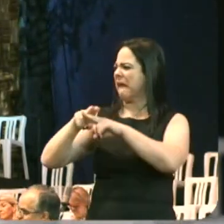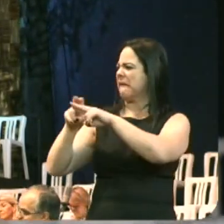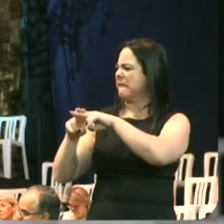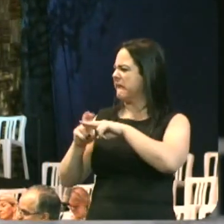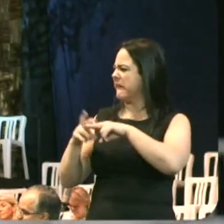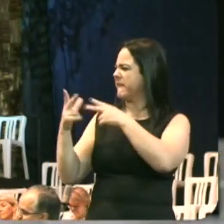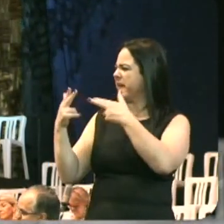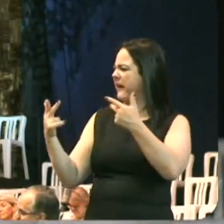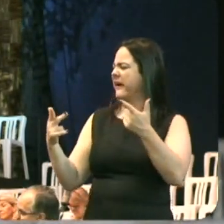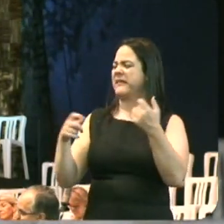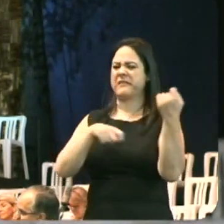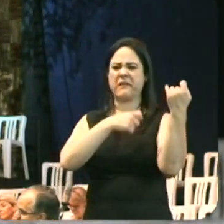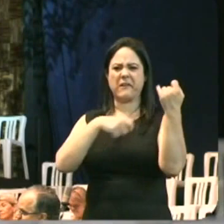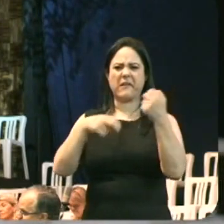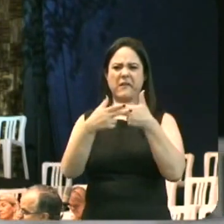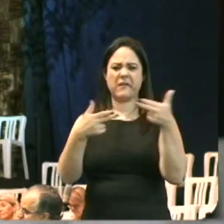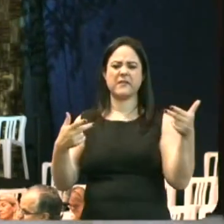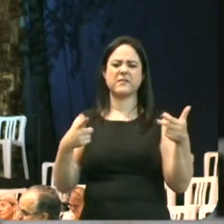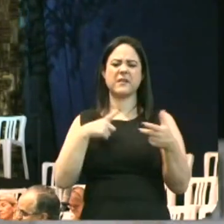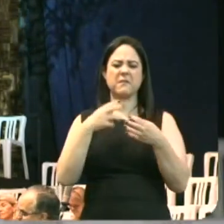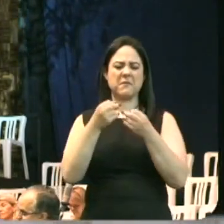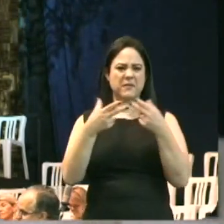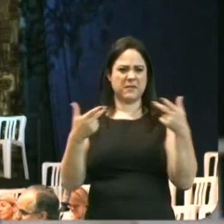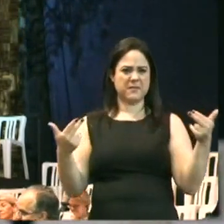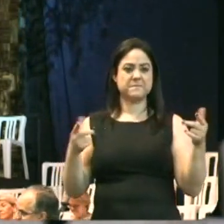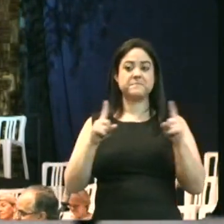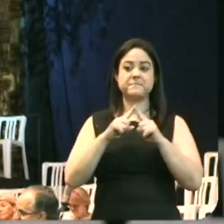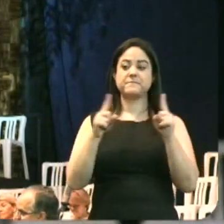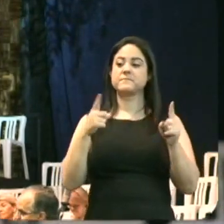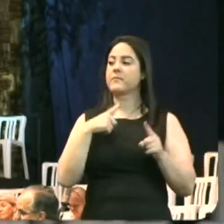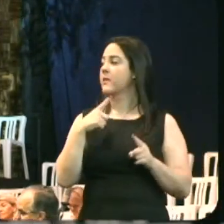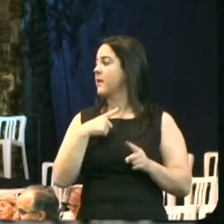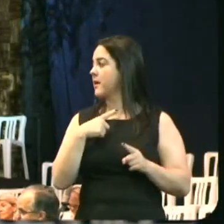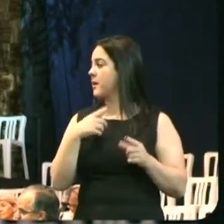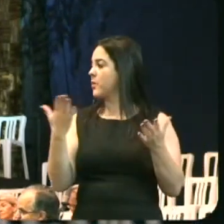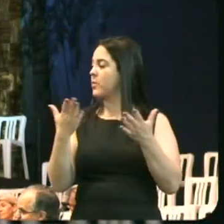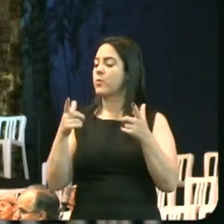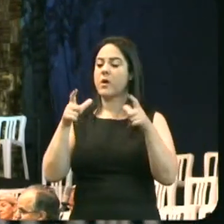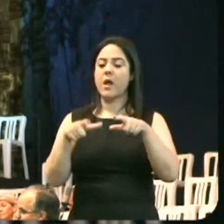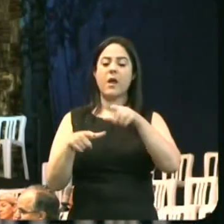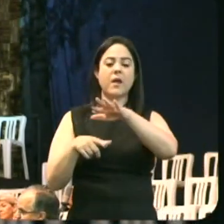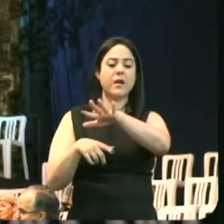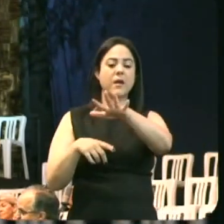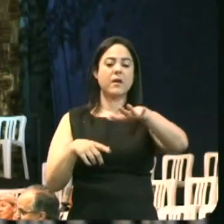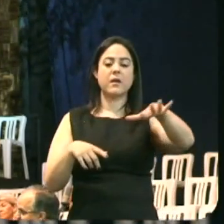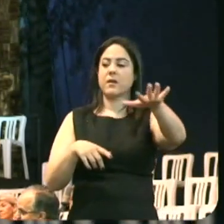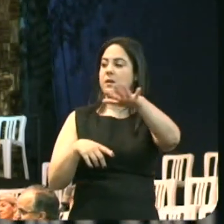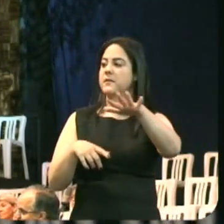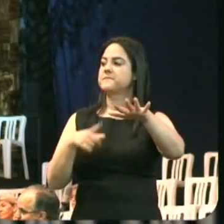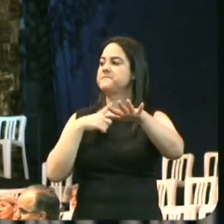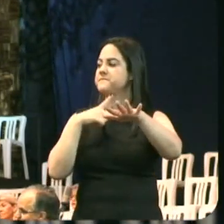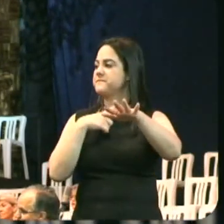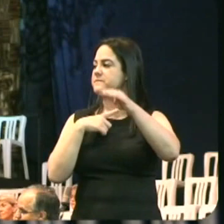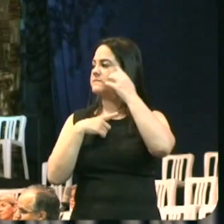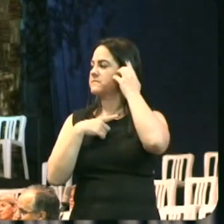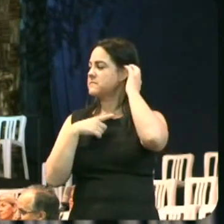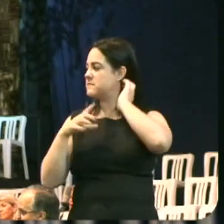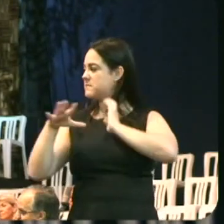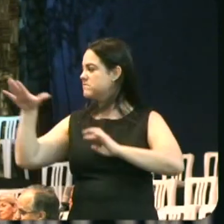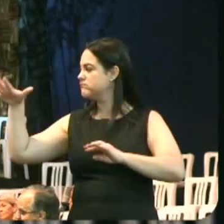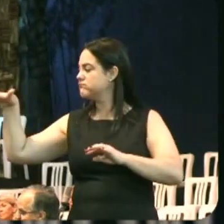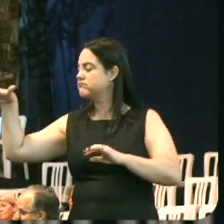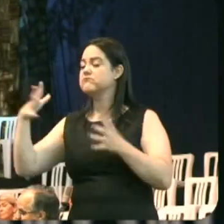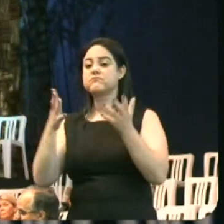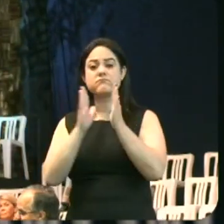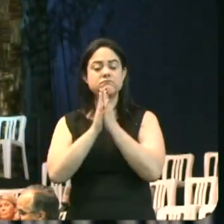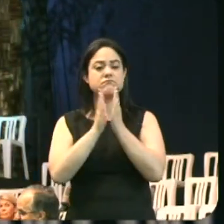cadeiras aqui da orquestra, tem tanta coisa, mas tem um cantinho aqui do meu lado, desse lado aqui, e eu queria orar com